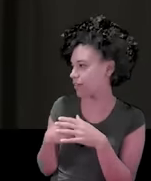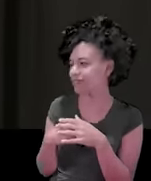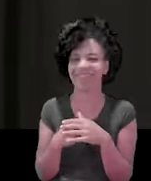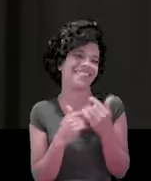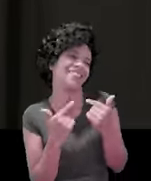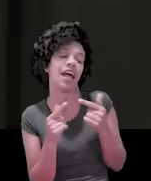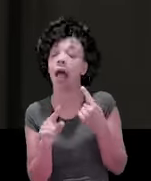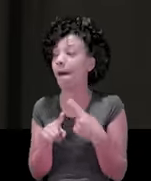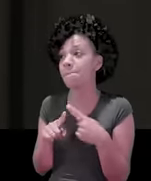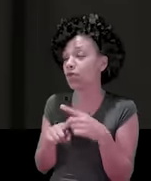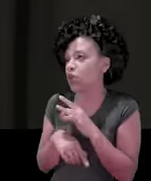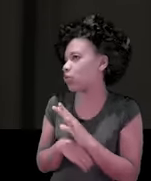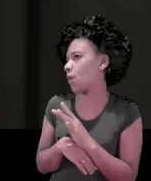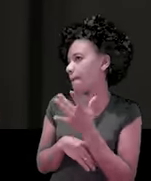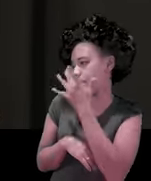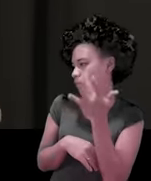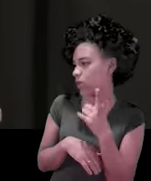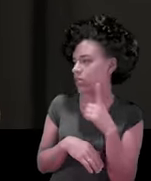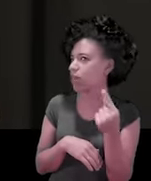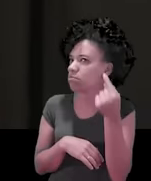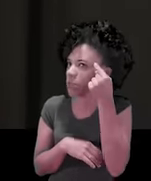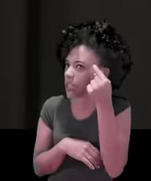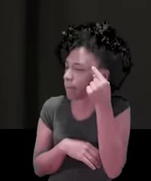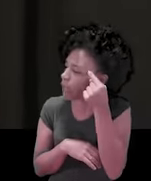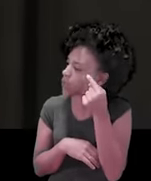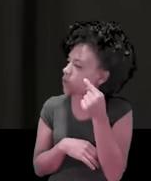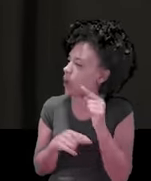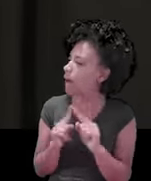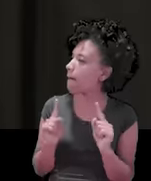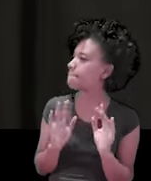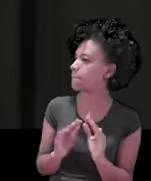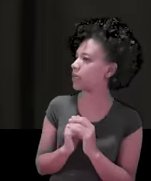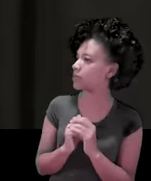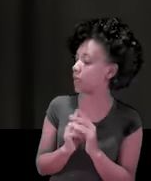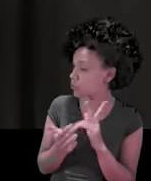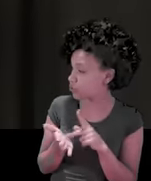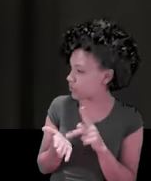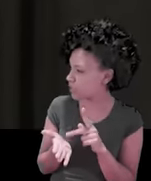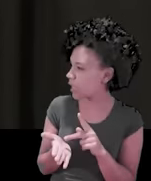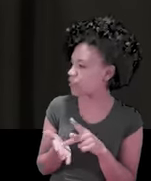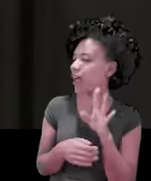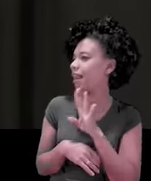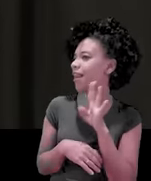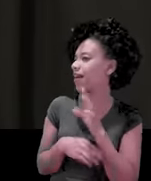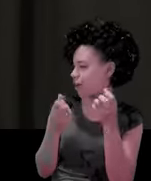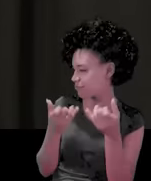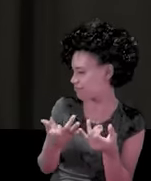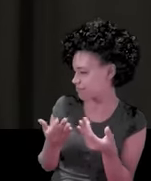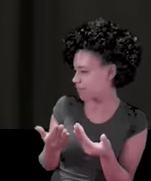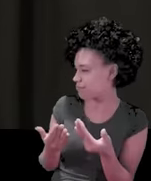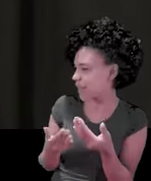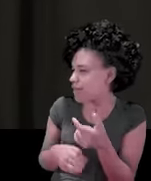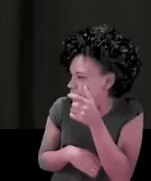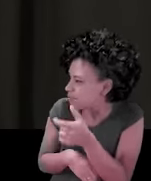então vou te falar porque você não cara só aqui tem uma noção das coisas você é um cara de verdade assim é muito legal vi